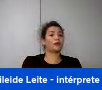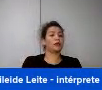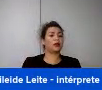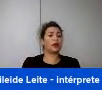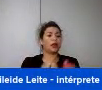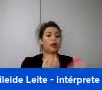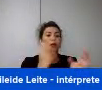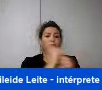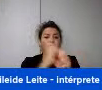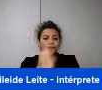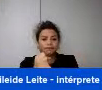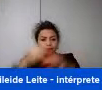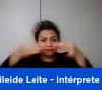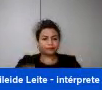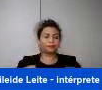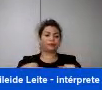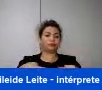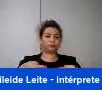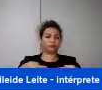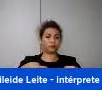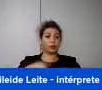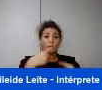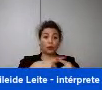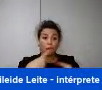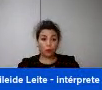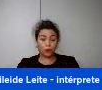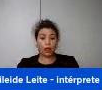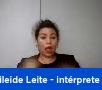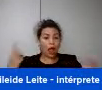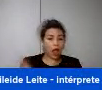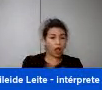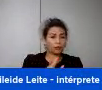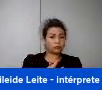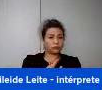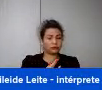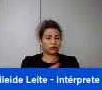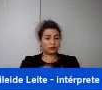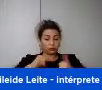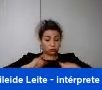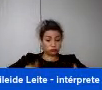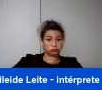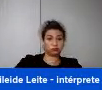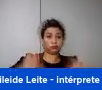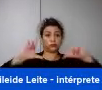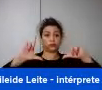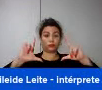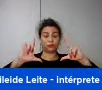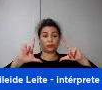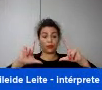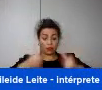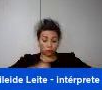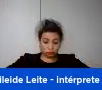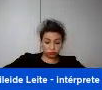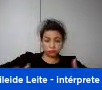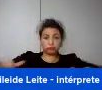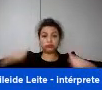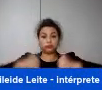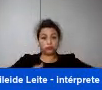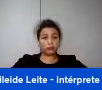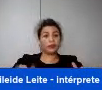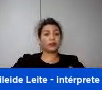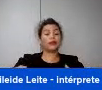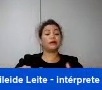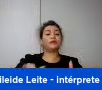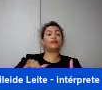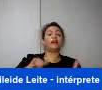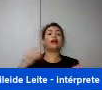fecha. Né? Porque, quando ocorre esse aumento de energia, né, esse aumento de energia ele vai se traduzir